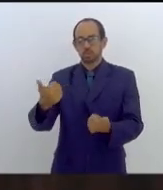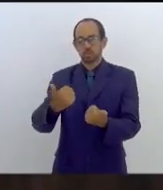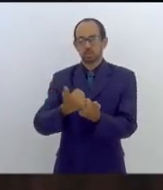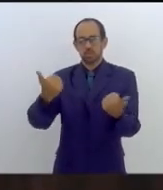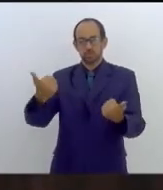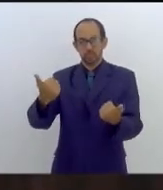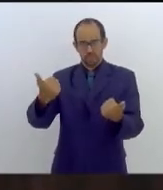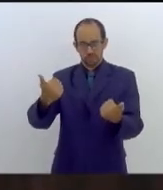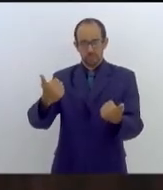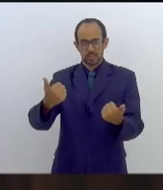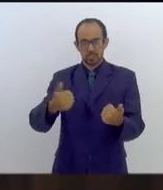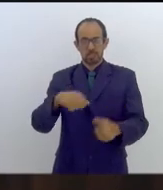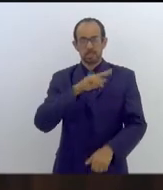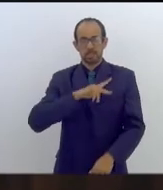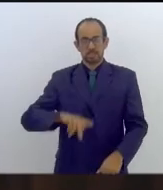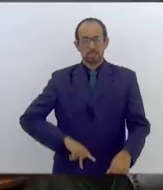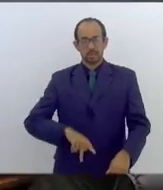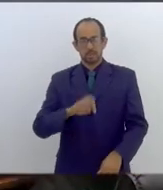TJRJ